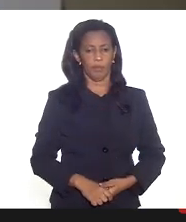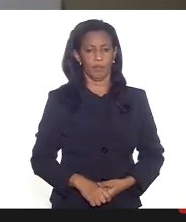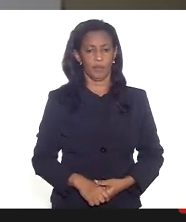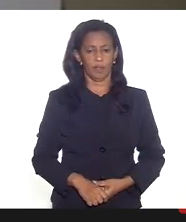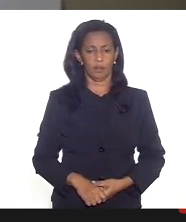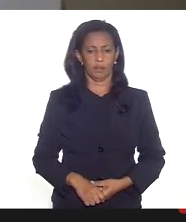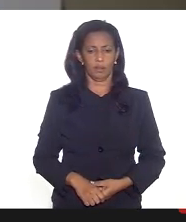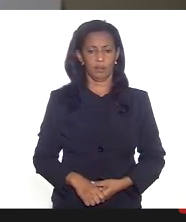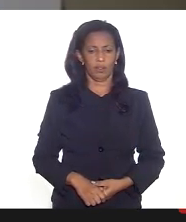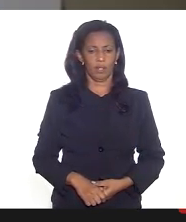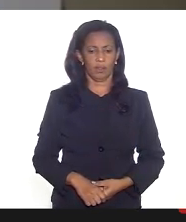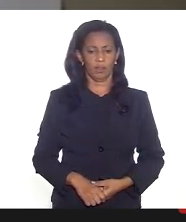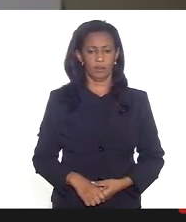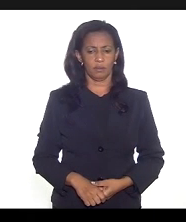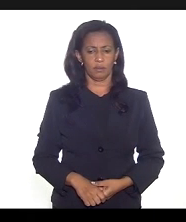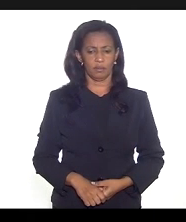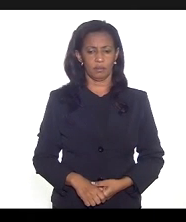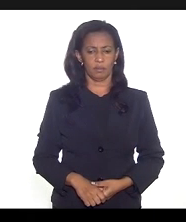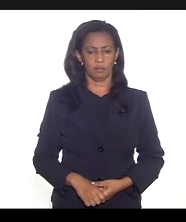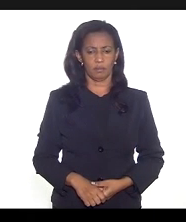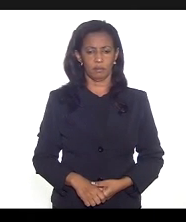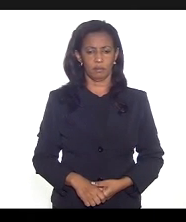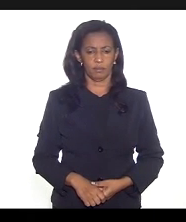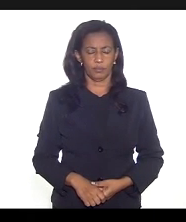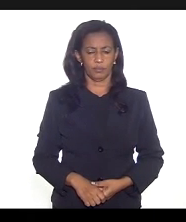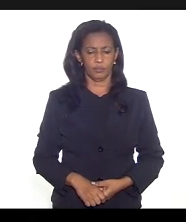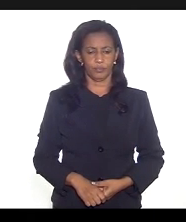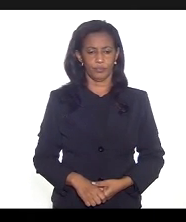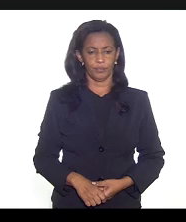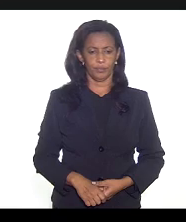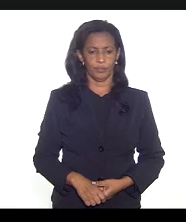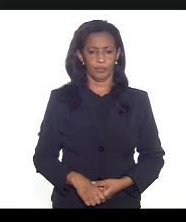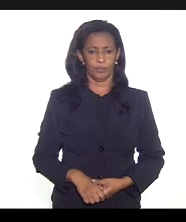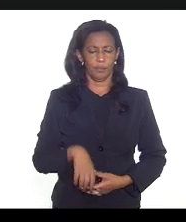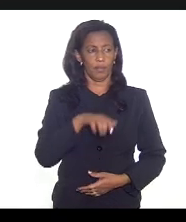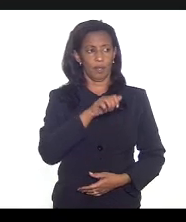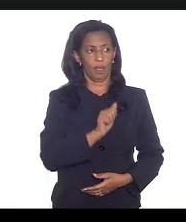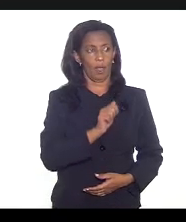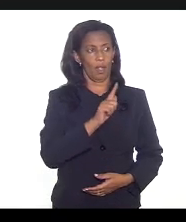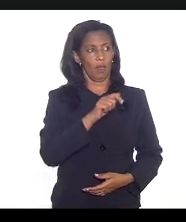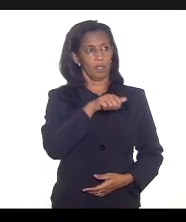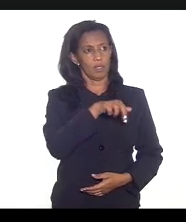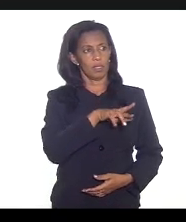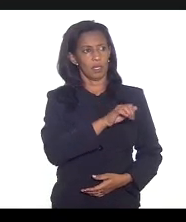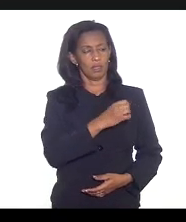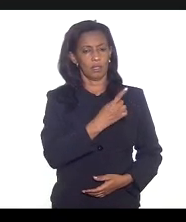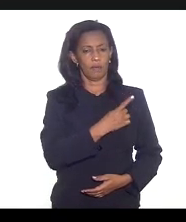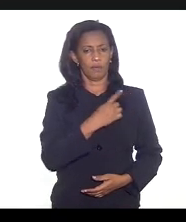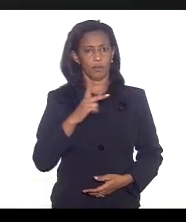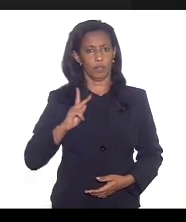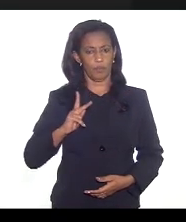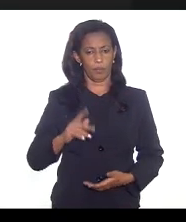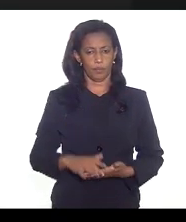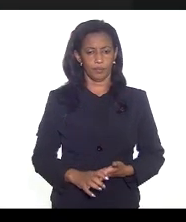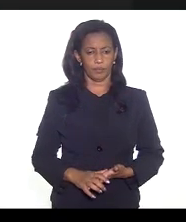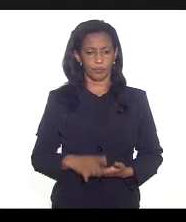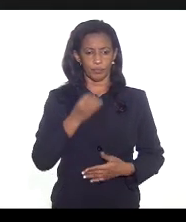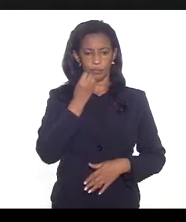que eu queria falar boa tarde a todos Obrigada Dr Alessandra Nascimento pela Defensoria Pública